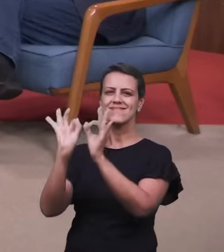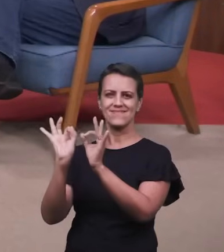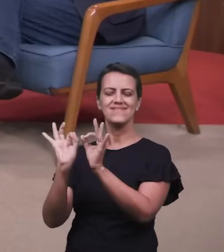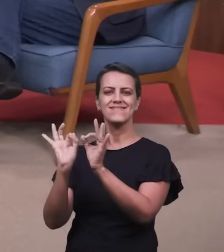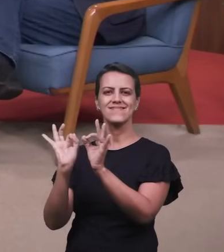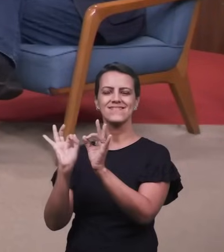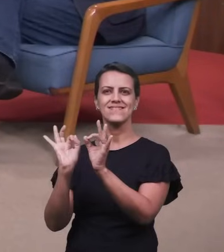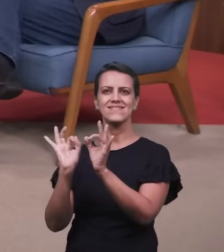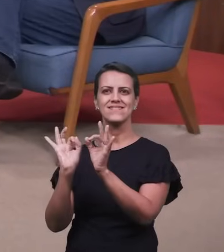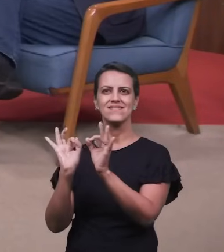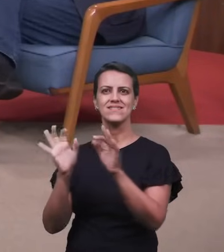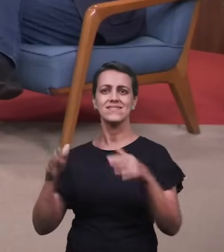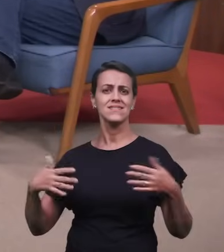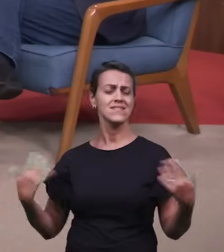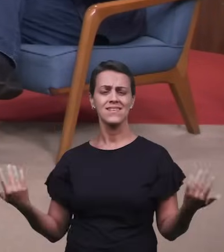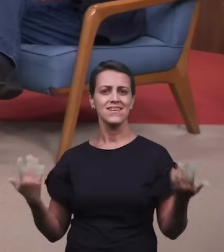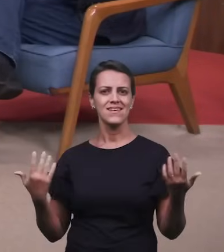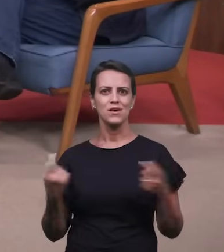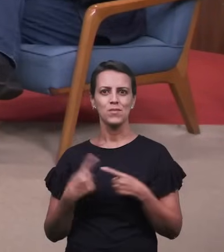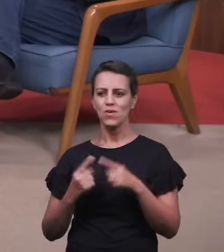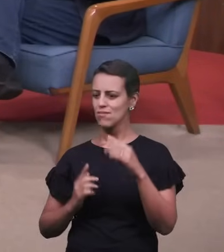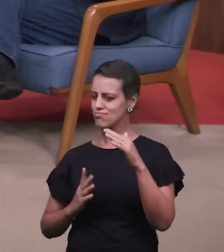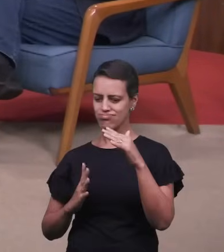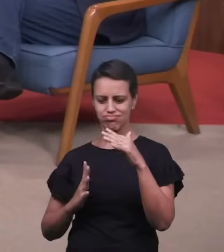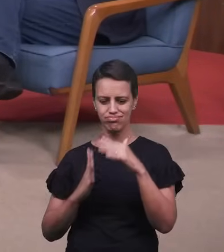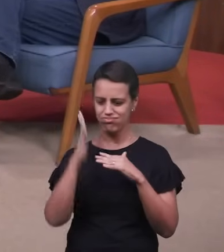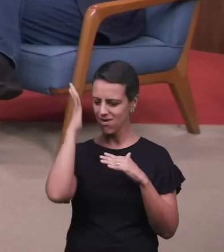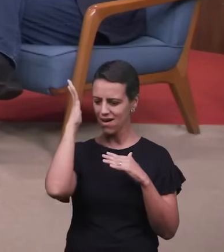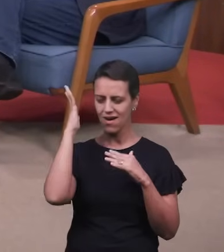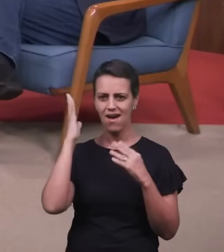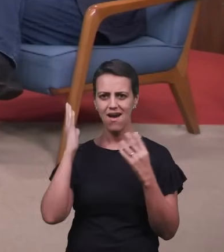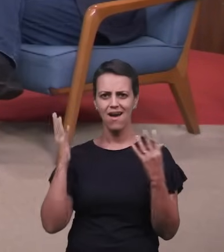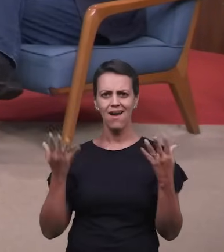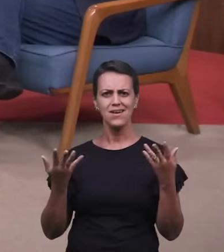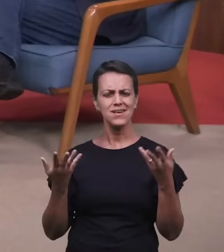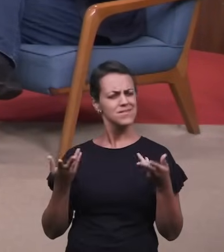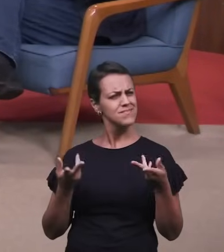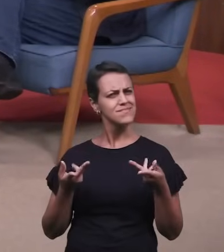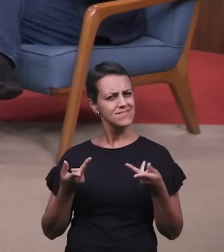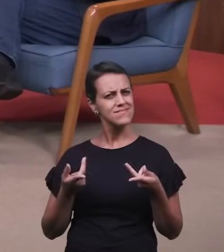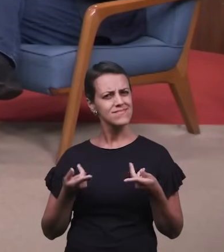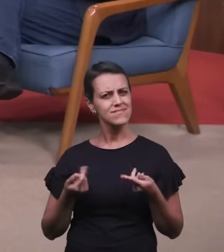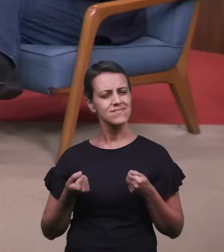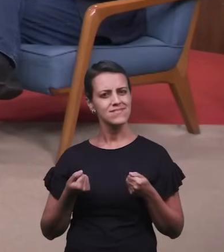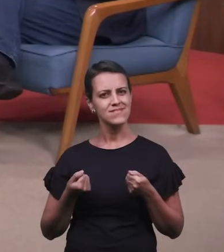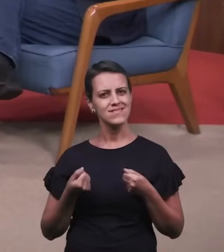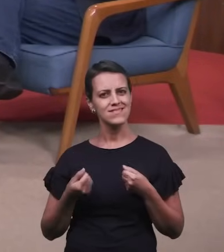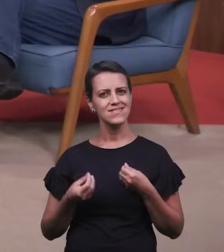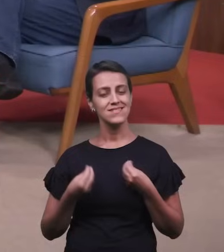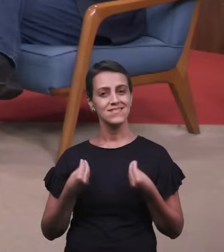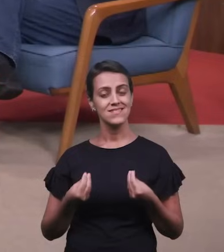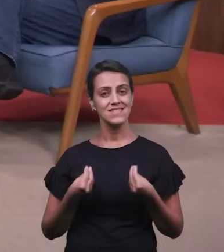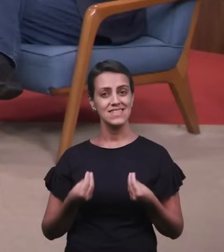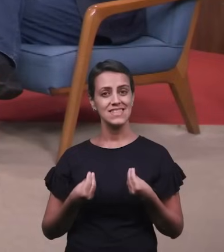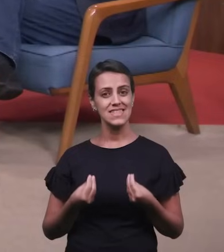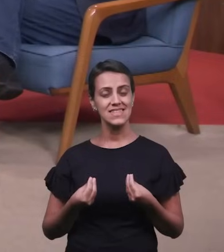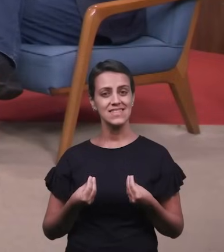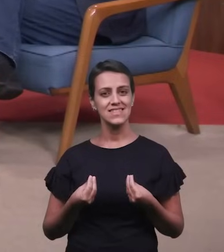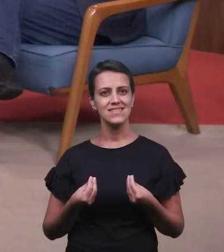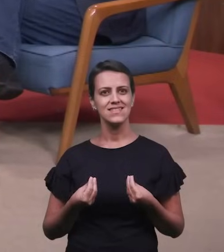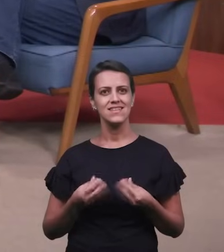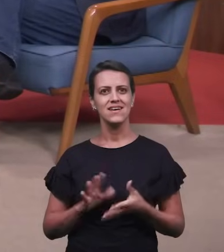que o eterno transcende, é algo que é tão glorioso que chega a